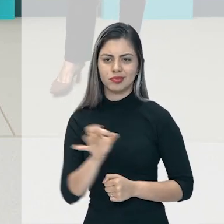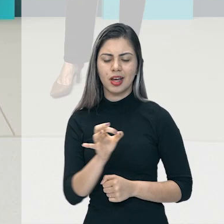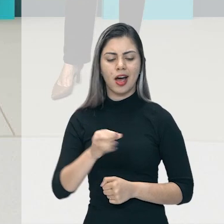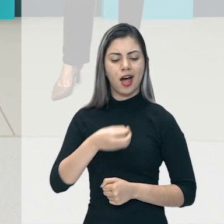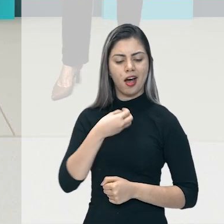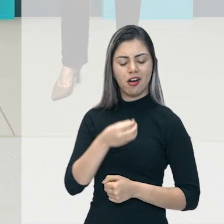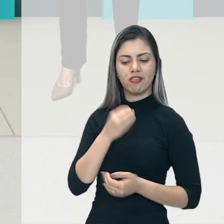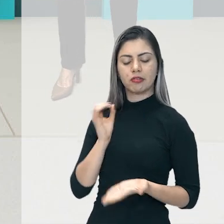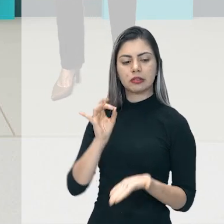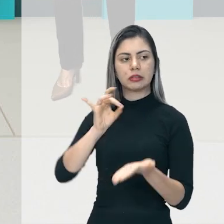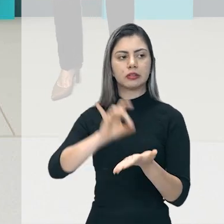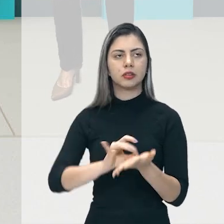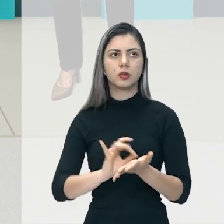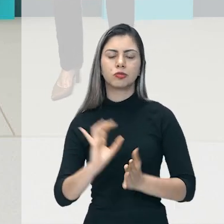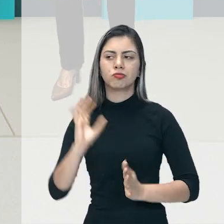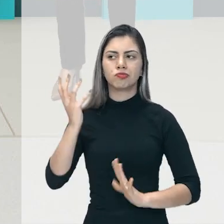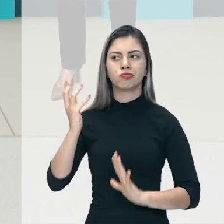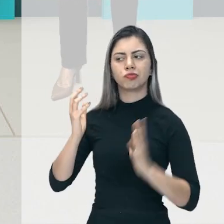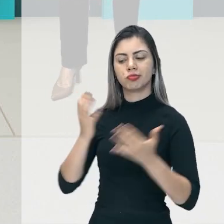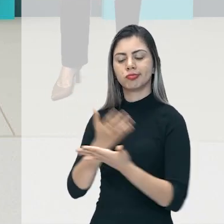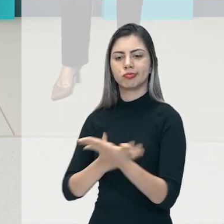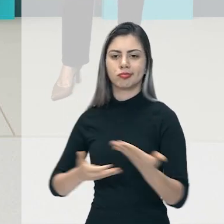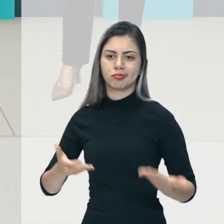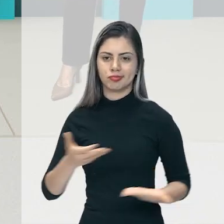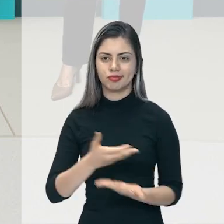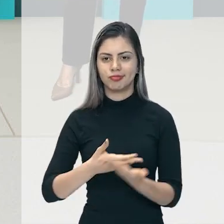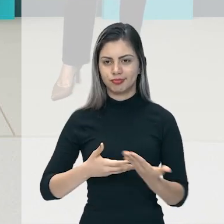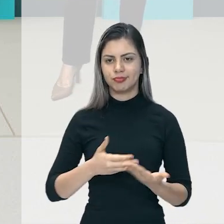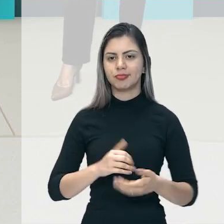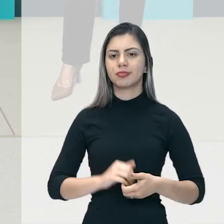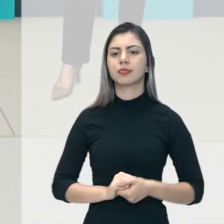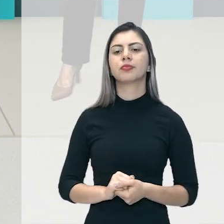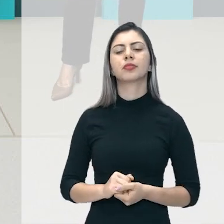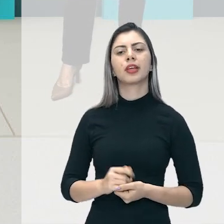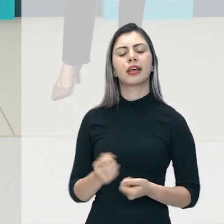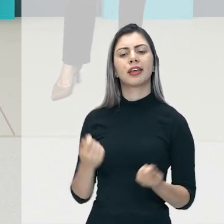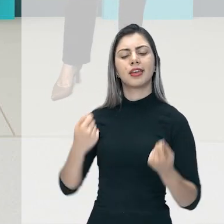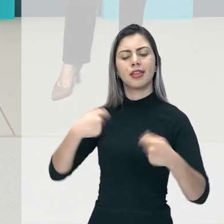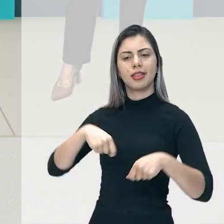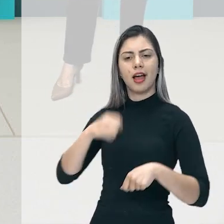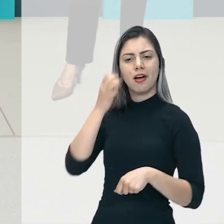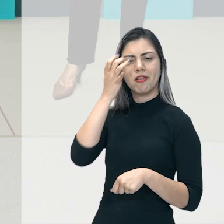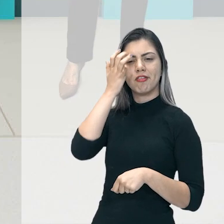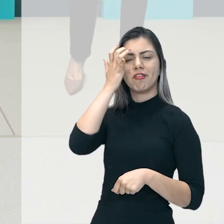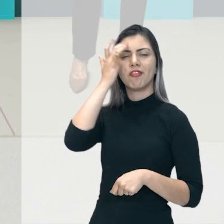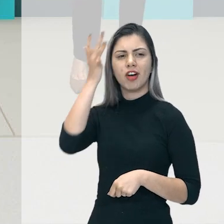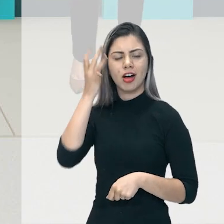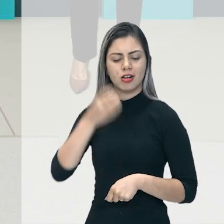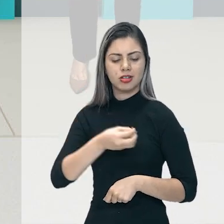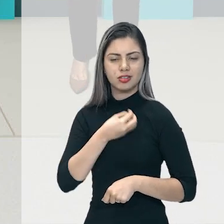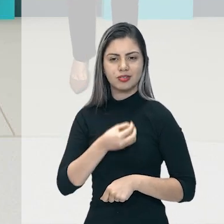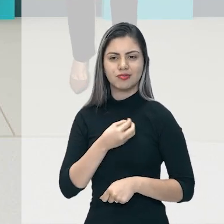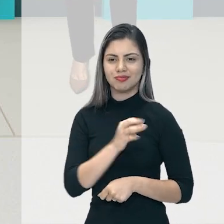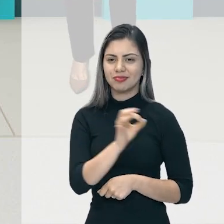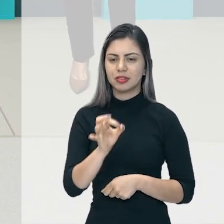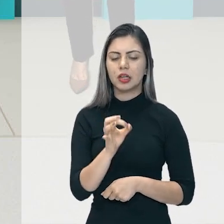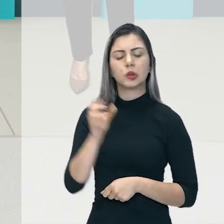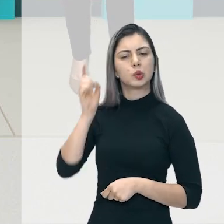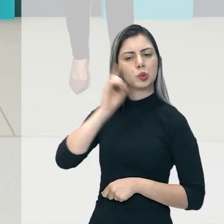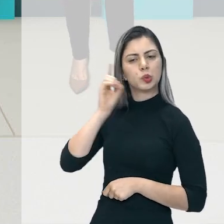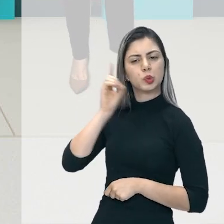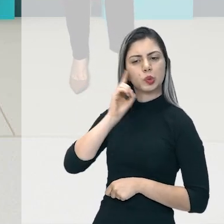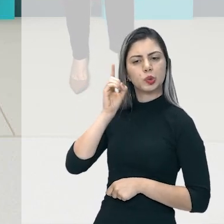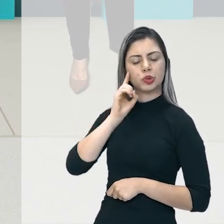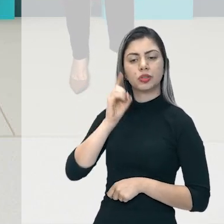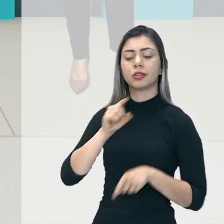sua realidade, o seu convívio, né? Que traga conforto, vamos dizer assim, no seu cotidiano